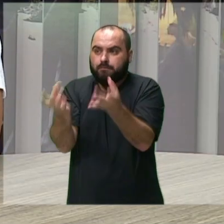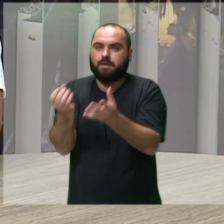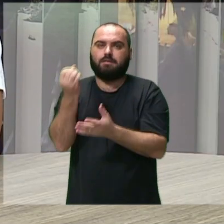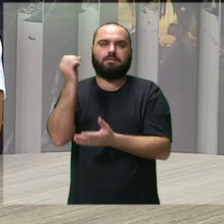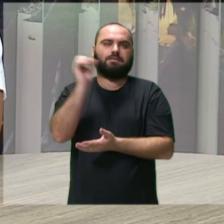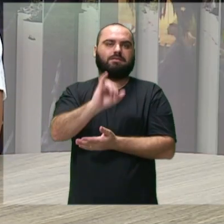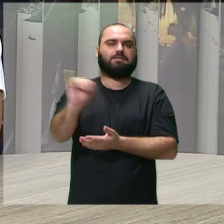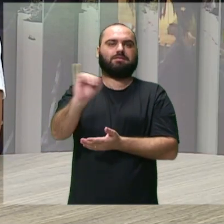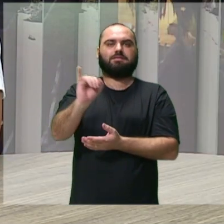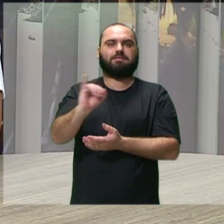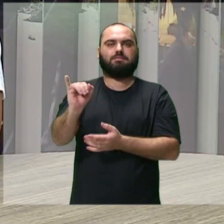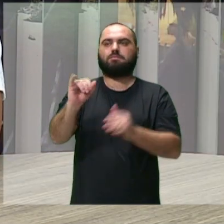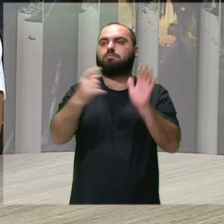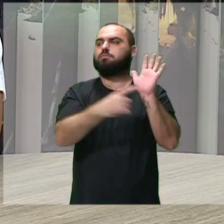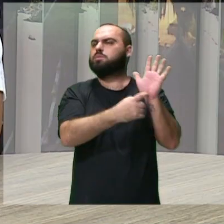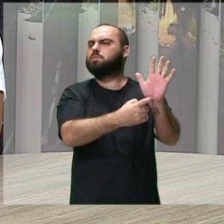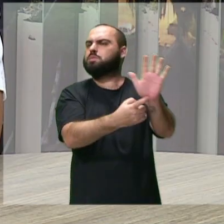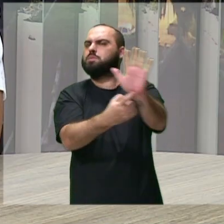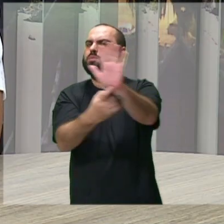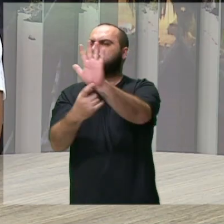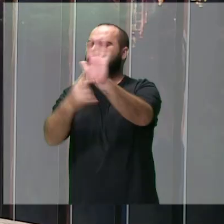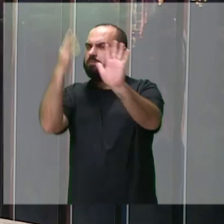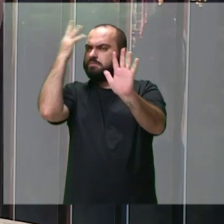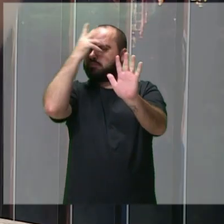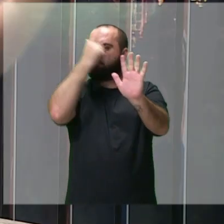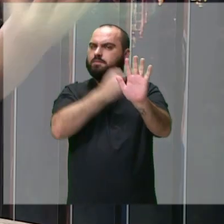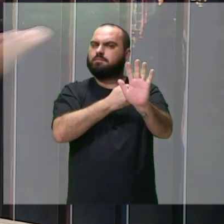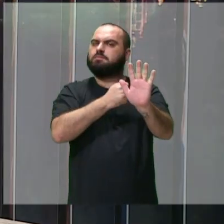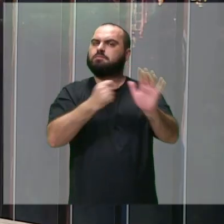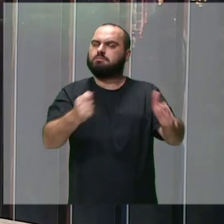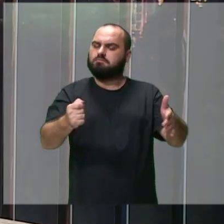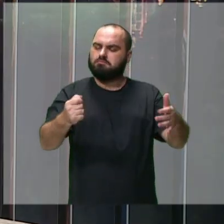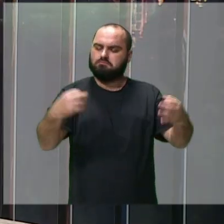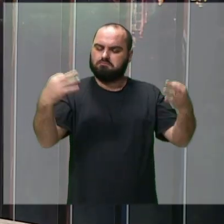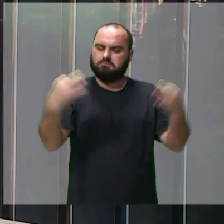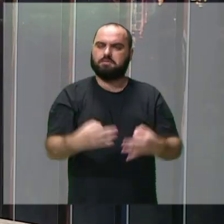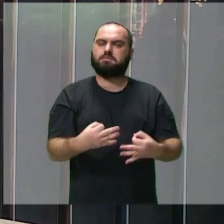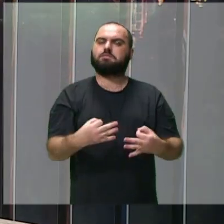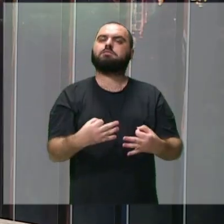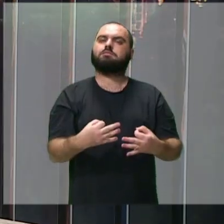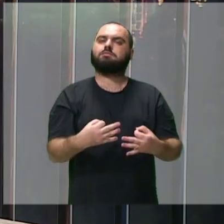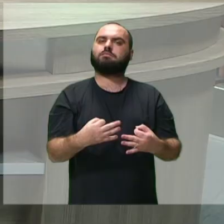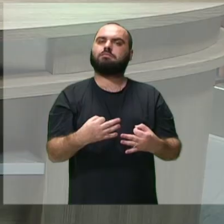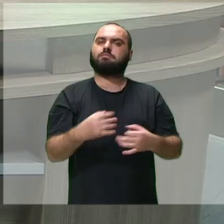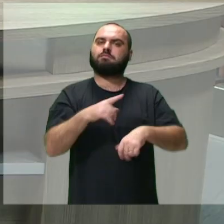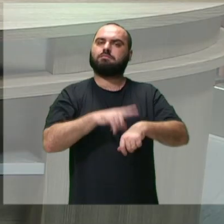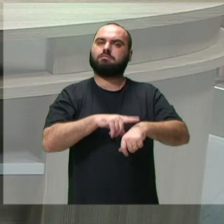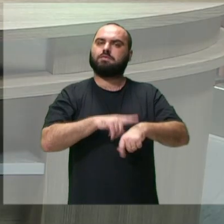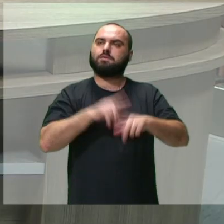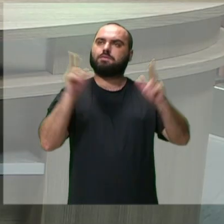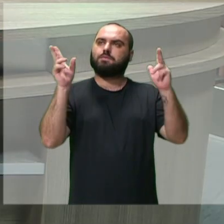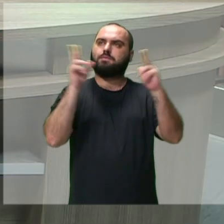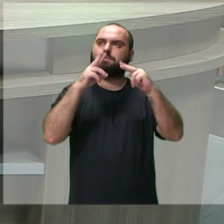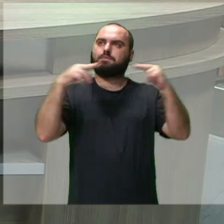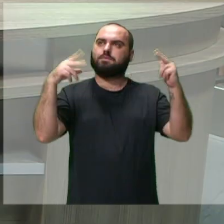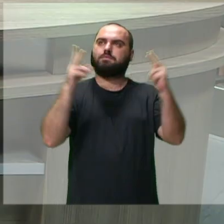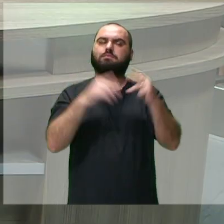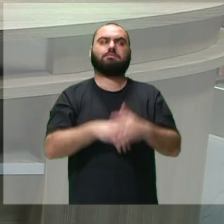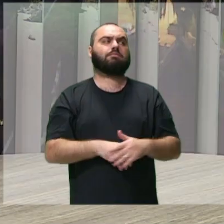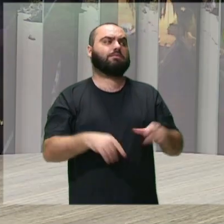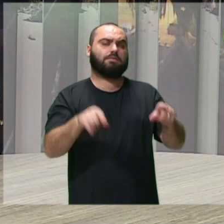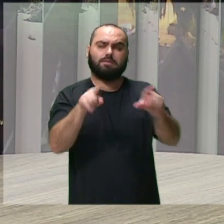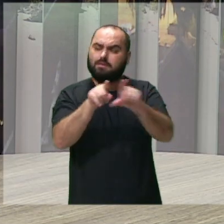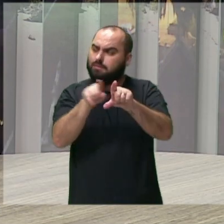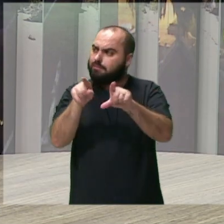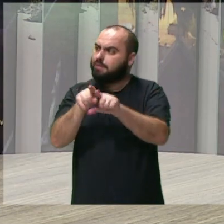né? Da beleza, do clima, do entorno da cidade. Sim, e a originalidade, né?